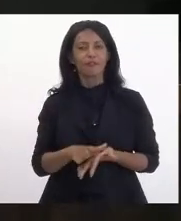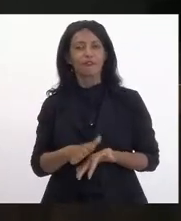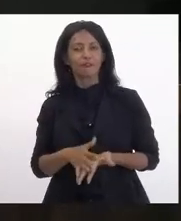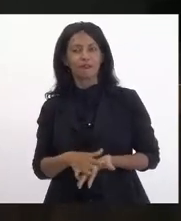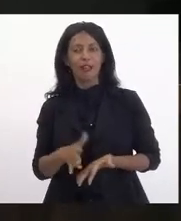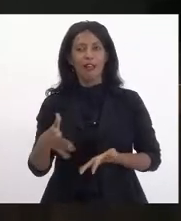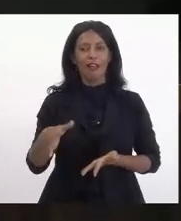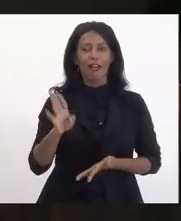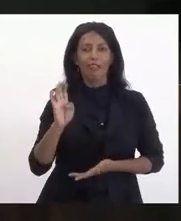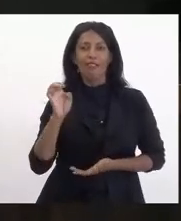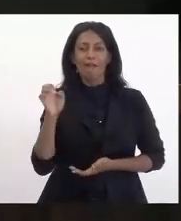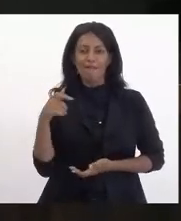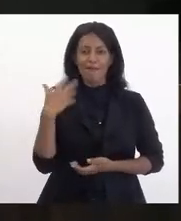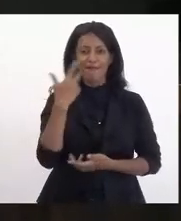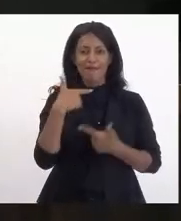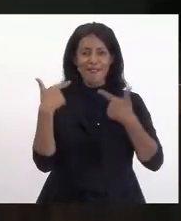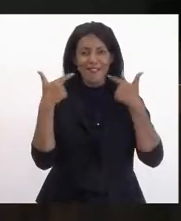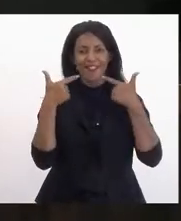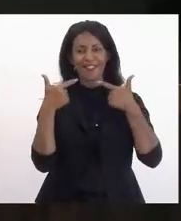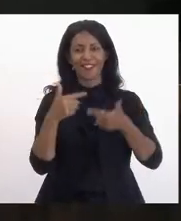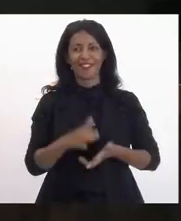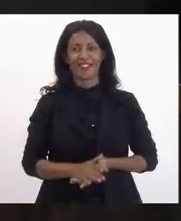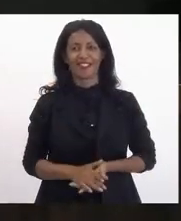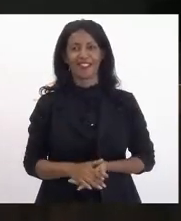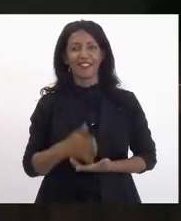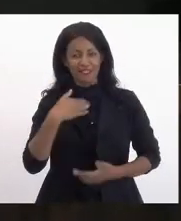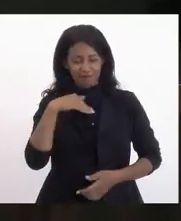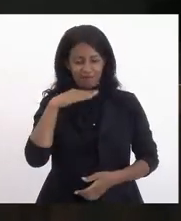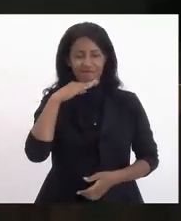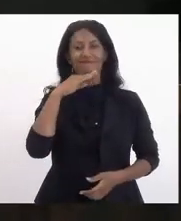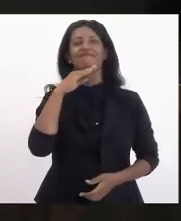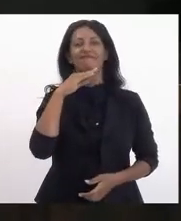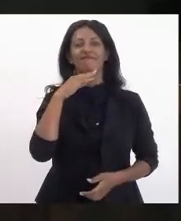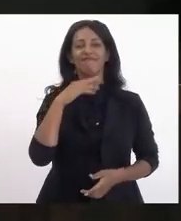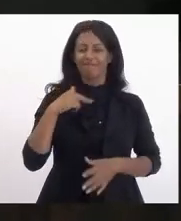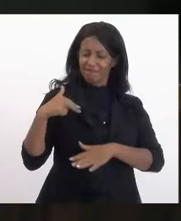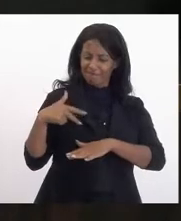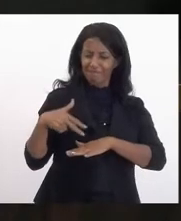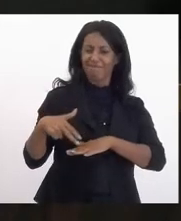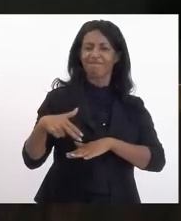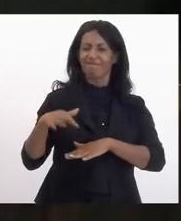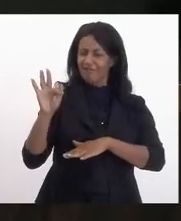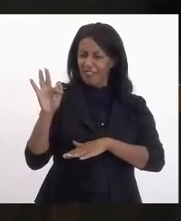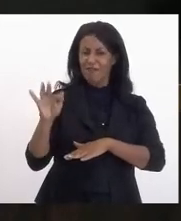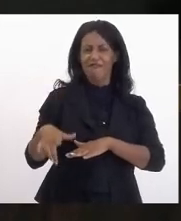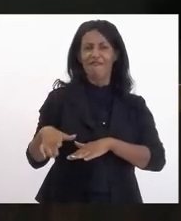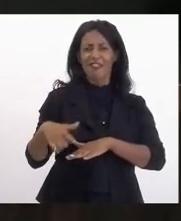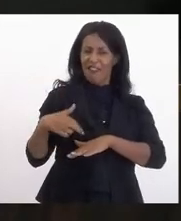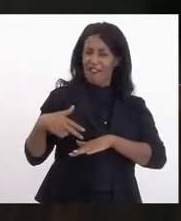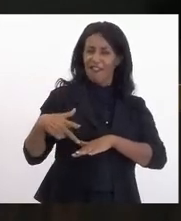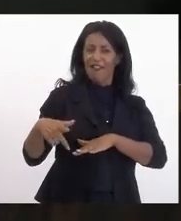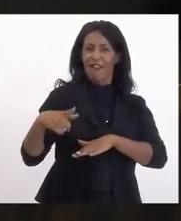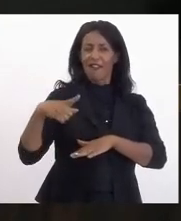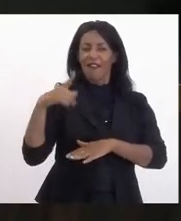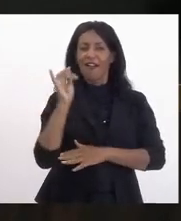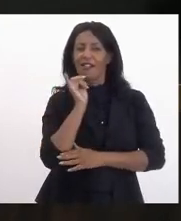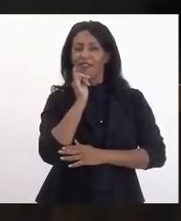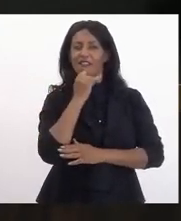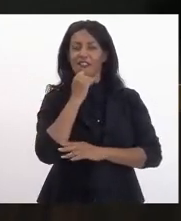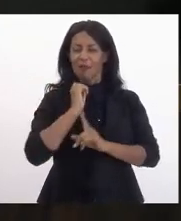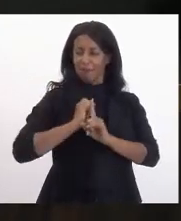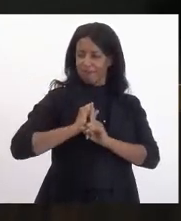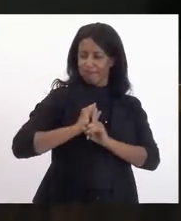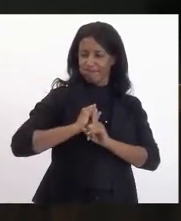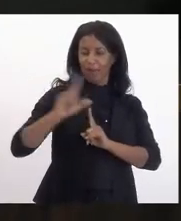até a nenenzinha riu. Erga essa cabeça, mete o pé e vai na fé, manda essa